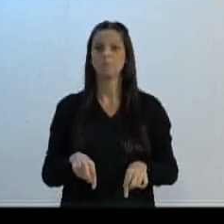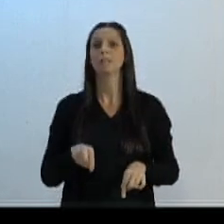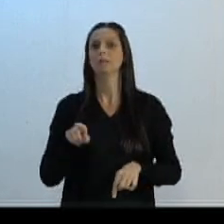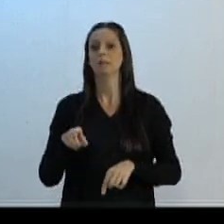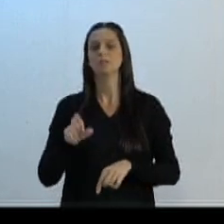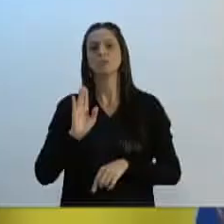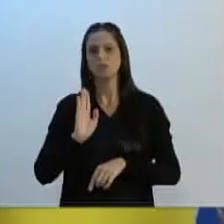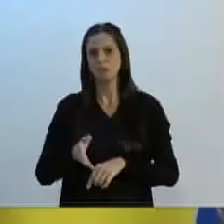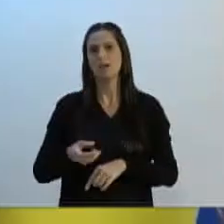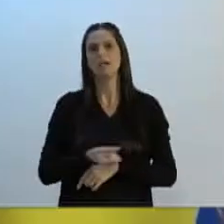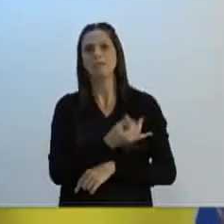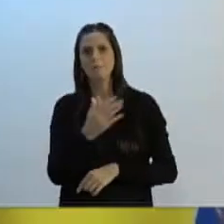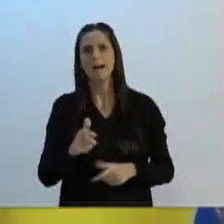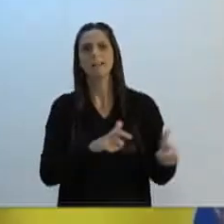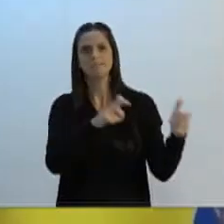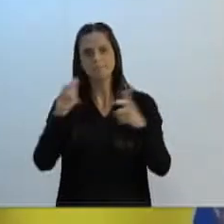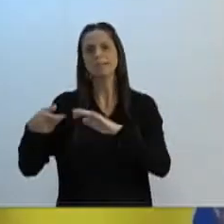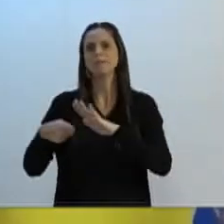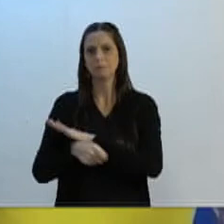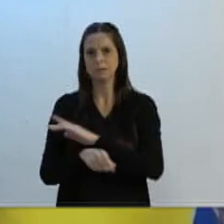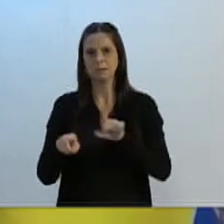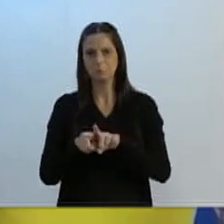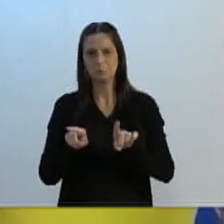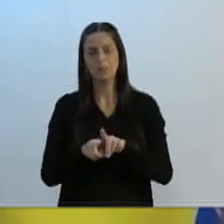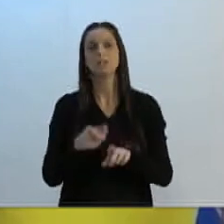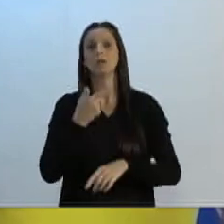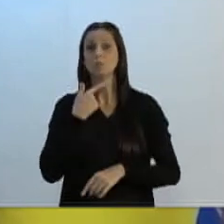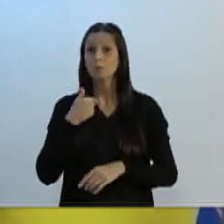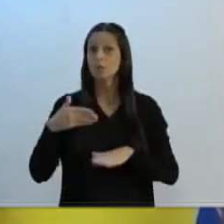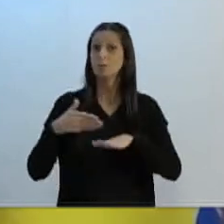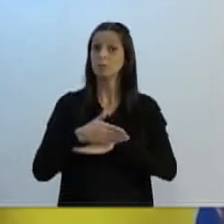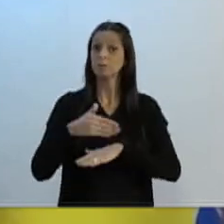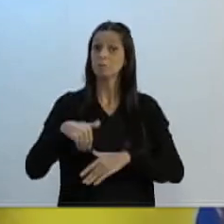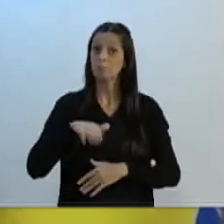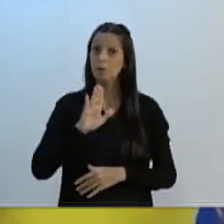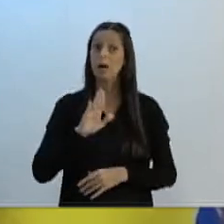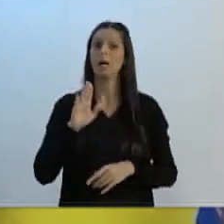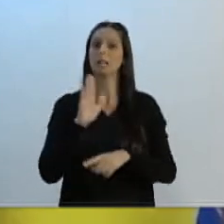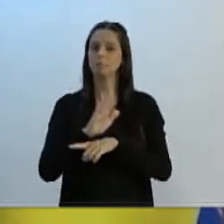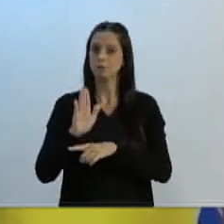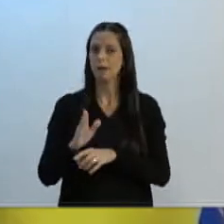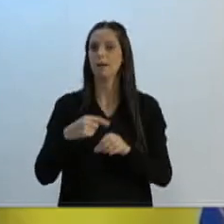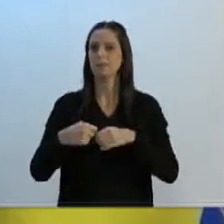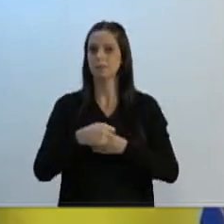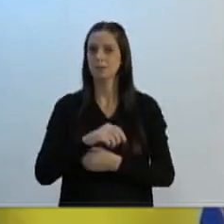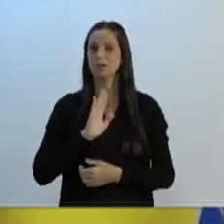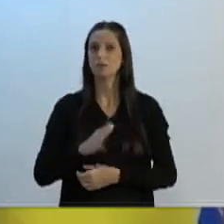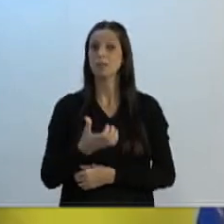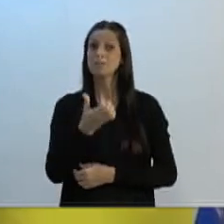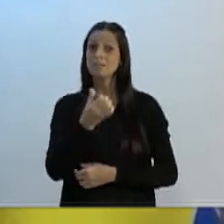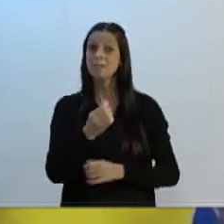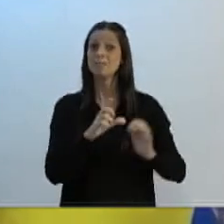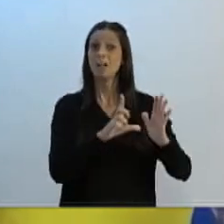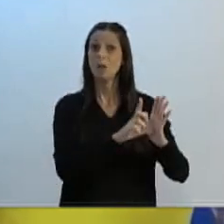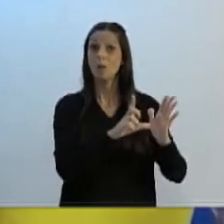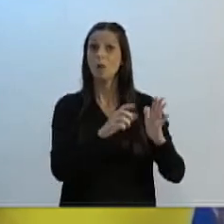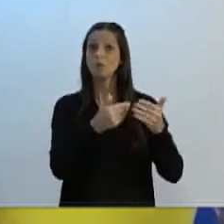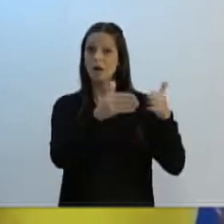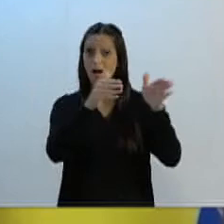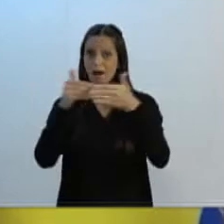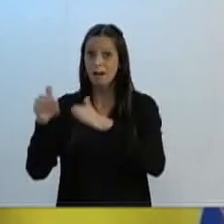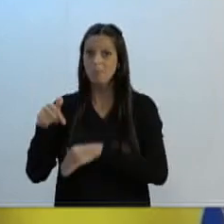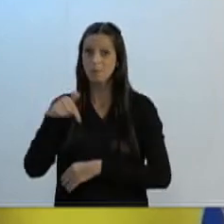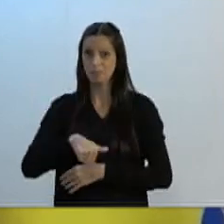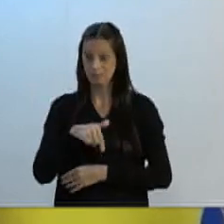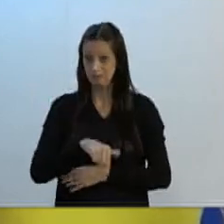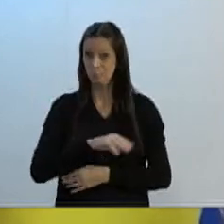investindo em vários setores querem participar mais efetivamente da cidade de blumenau essa é a sexta loja que estava sendo colocado aqui na